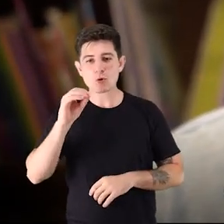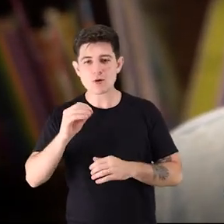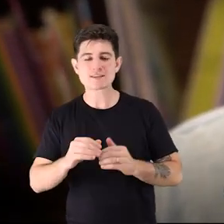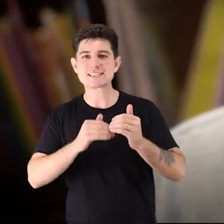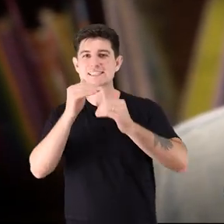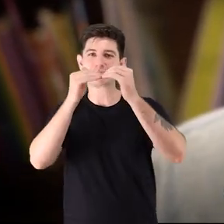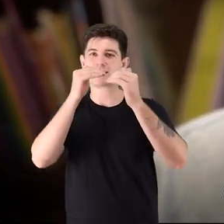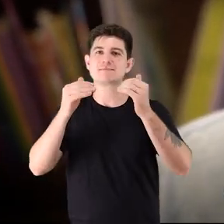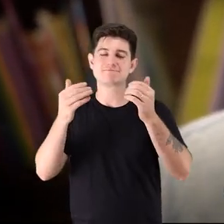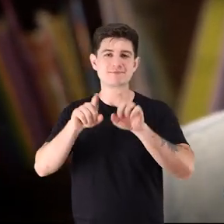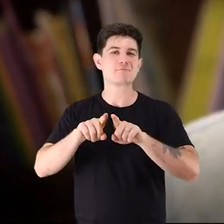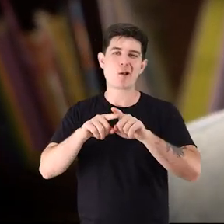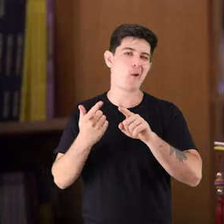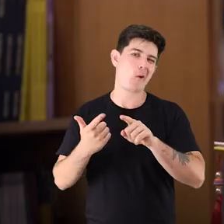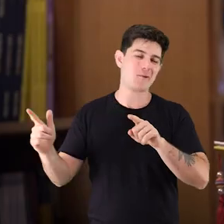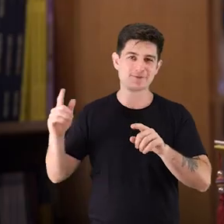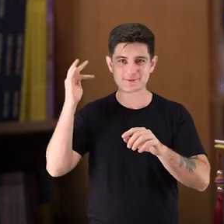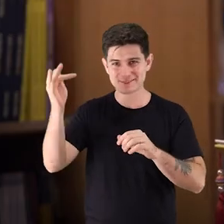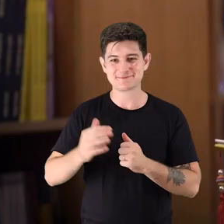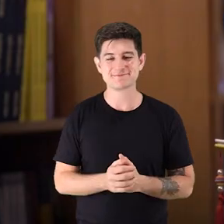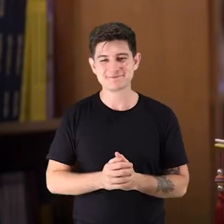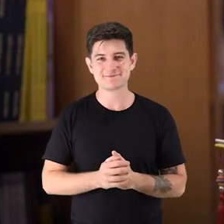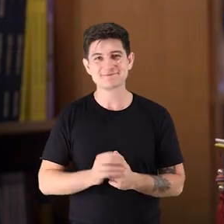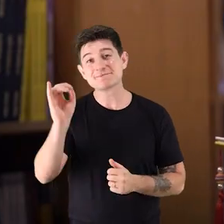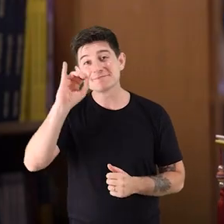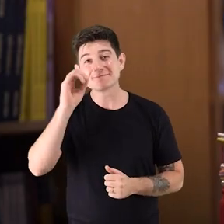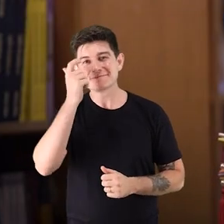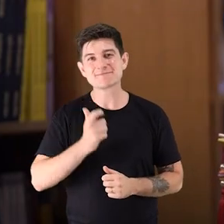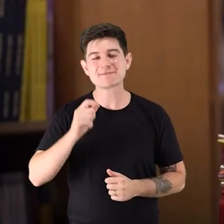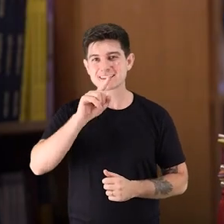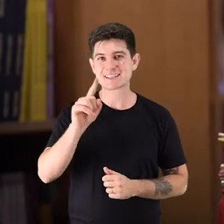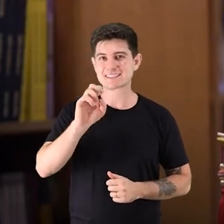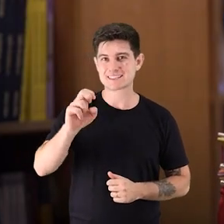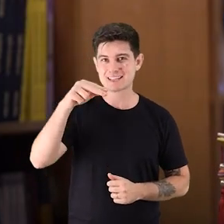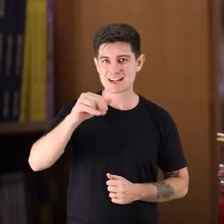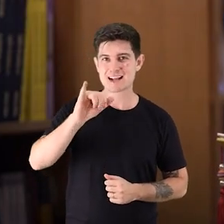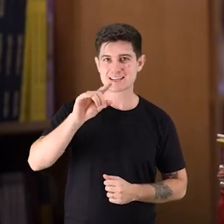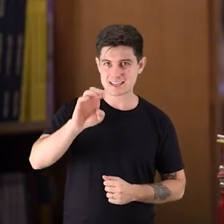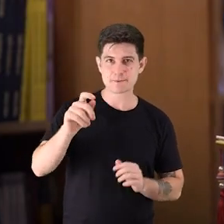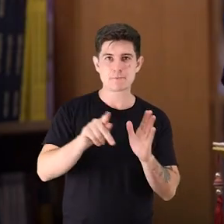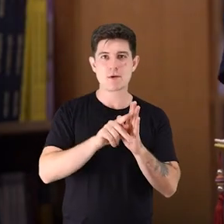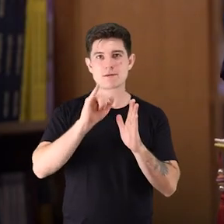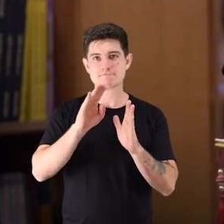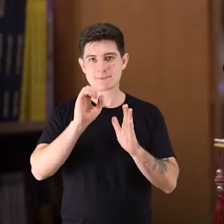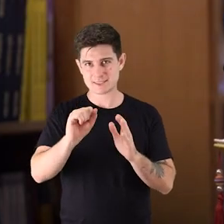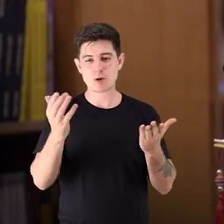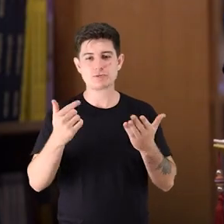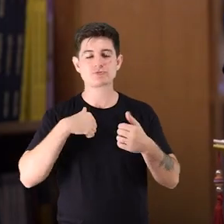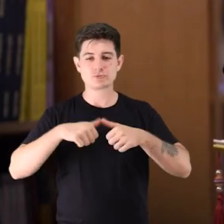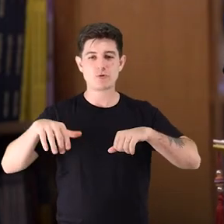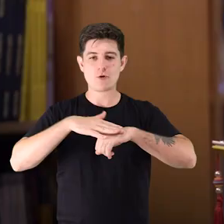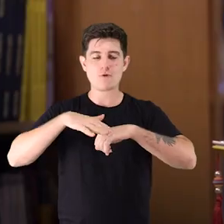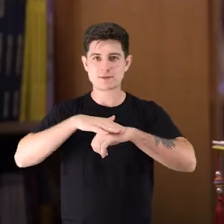O Pó do Crescimento e Outros Contos. Olá, sou Zenaide Campos, do Instituto Brasil Solidário, e hoje eu estou